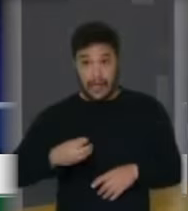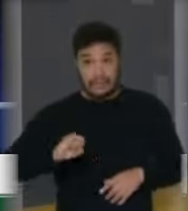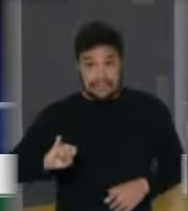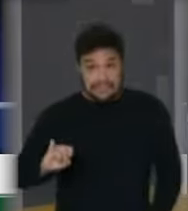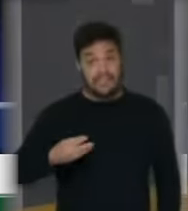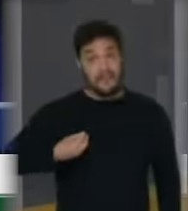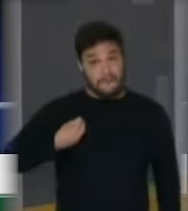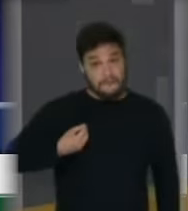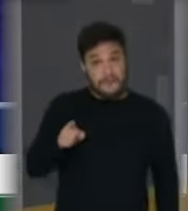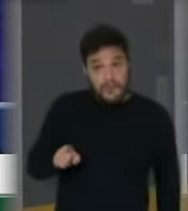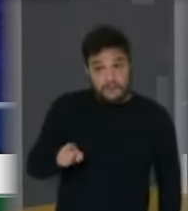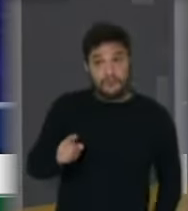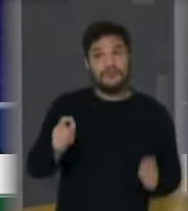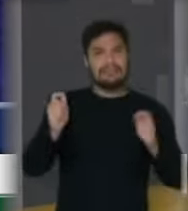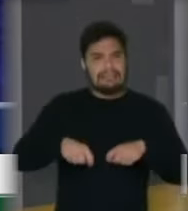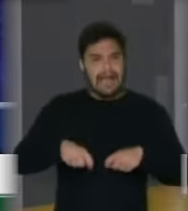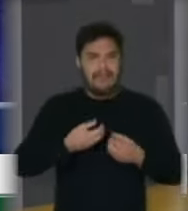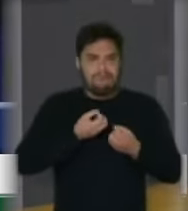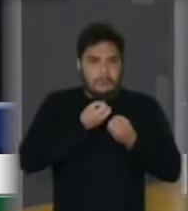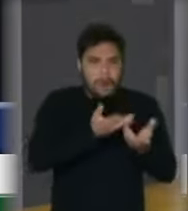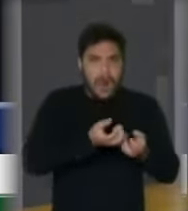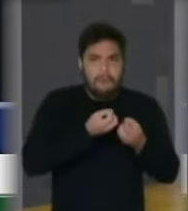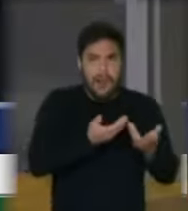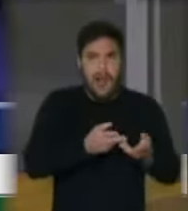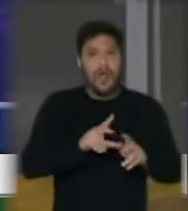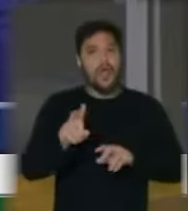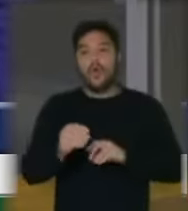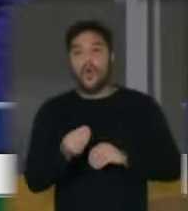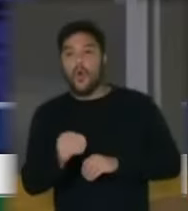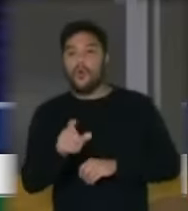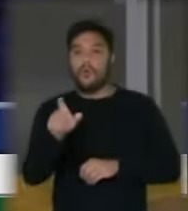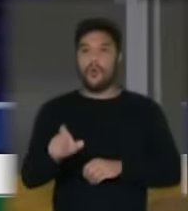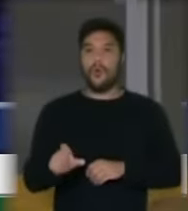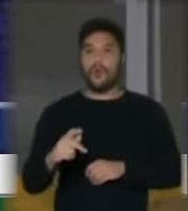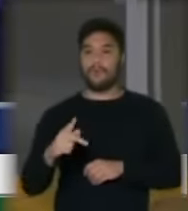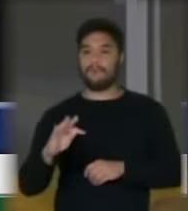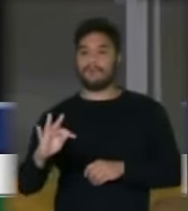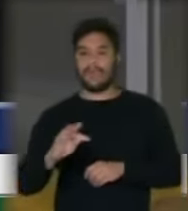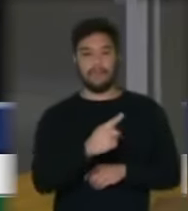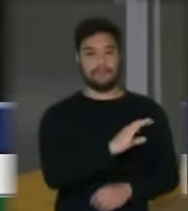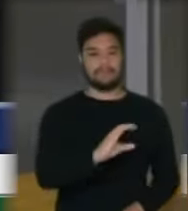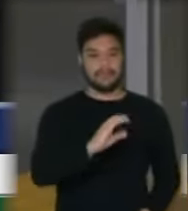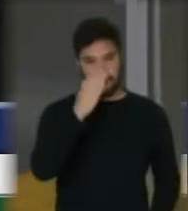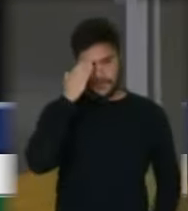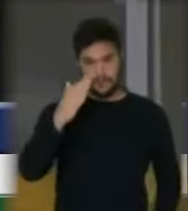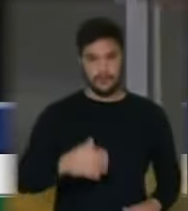muita coisa para falar dessa relação criminosa entre PT e PCC. Muito obrigado.